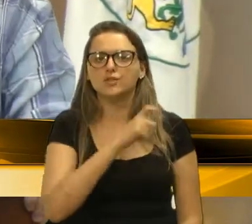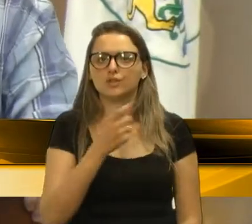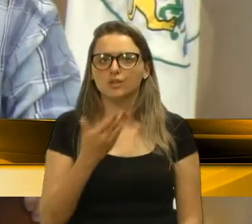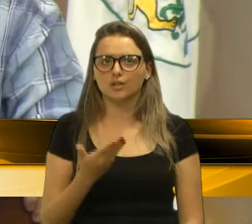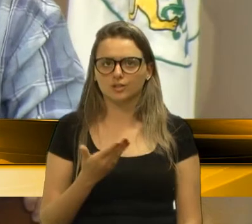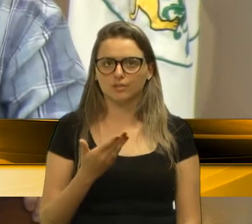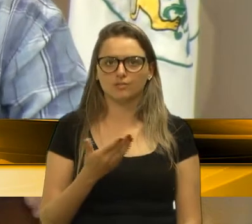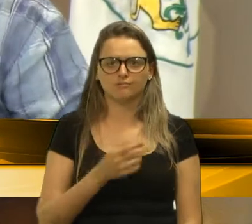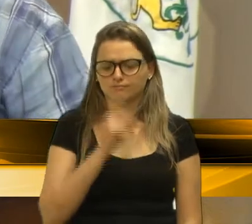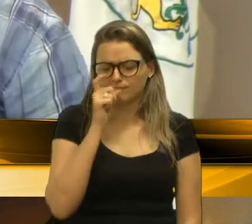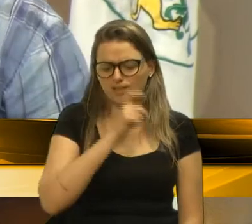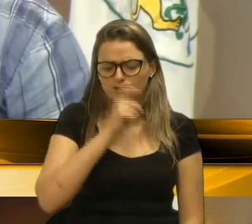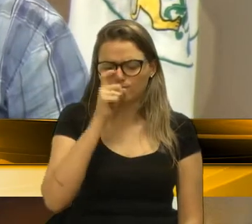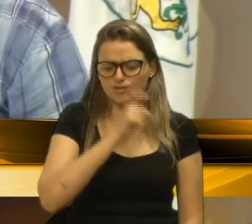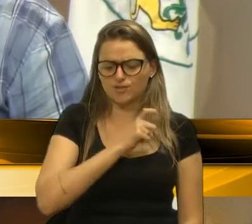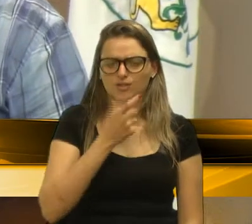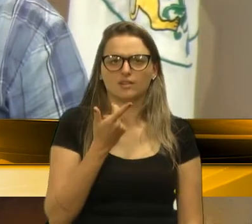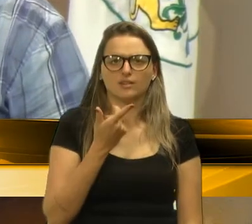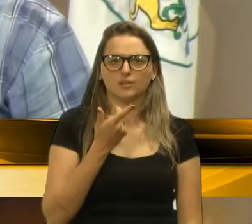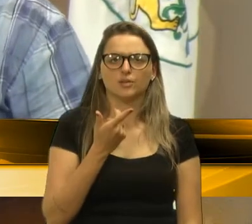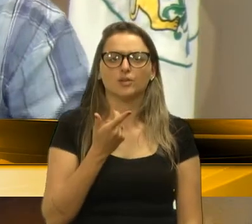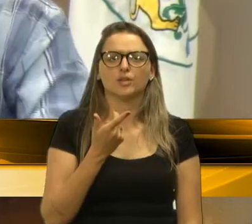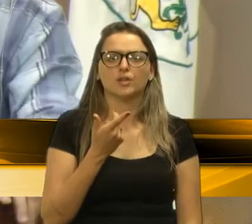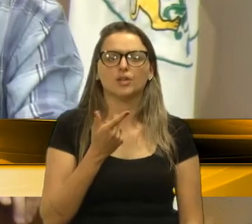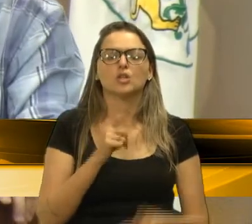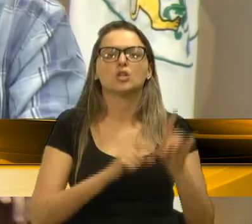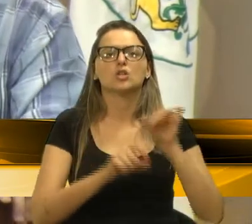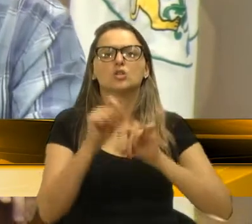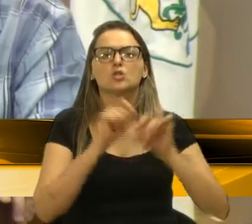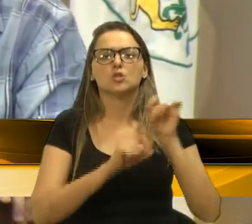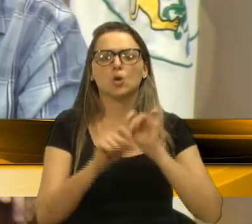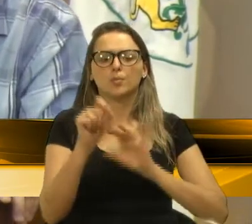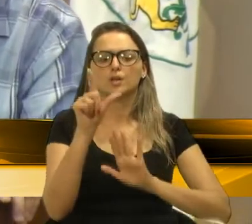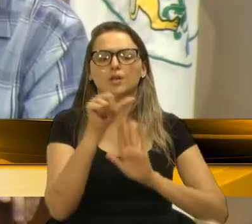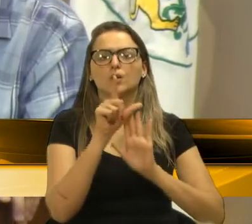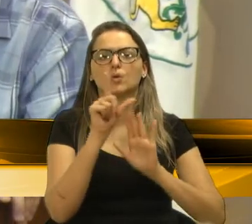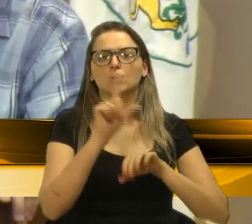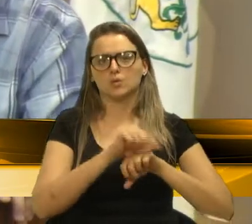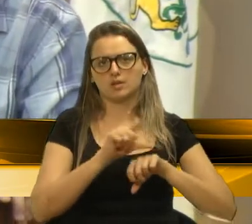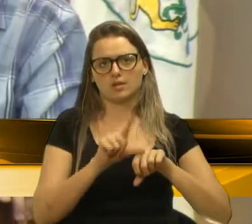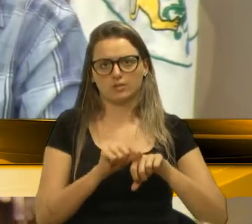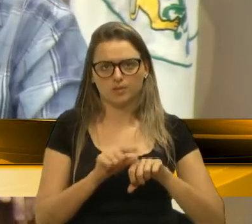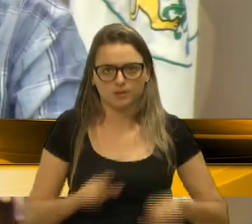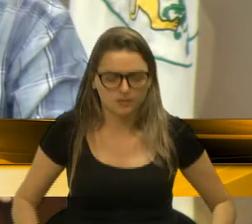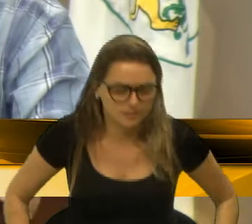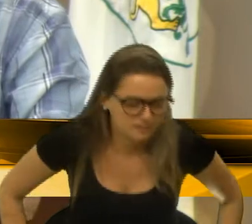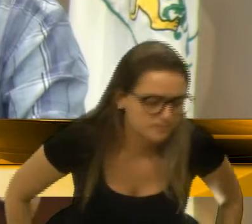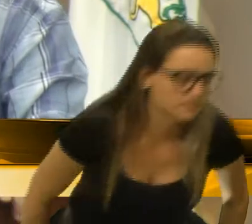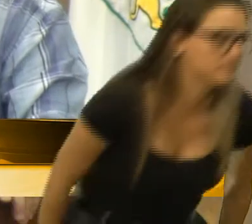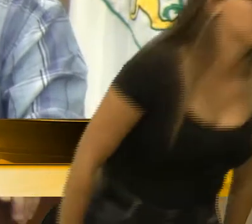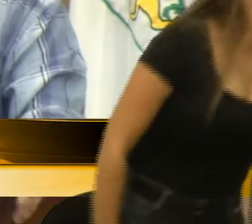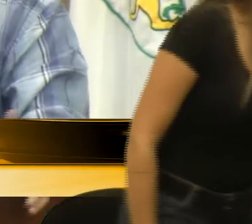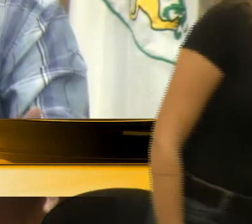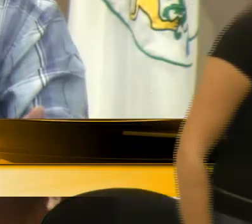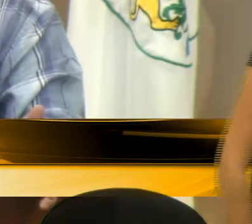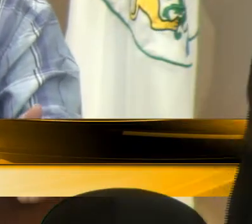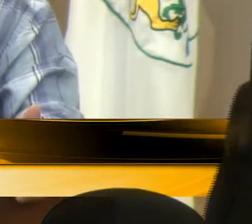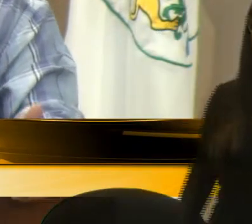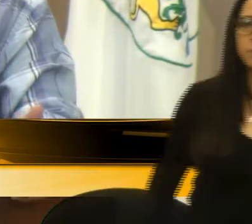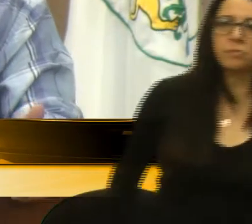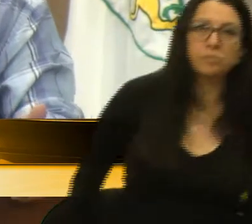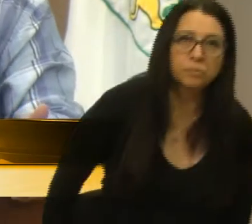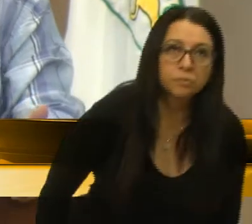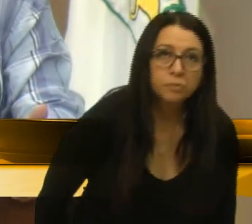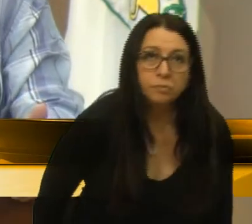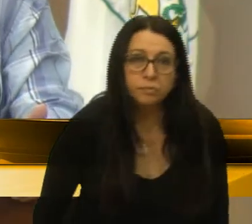mentindo vergonhosamente nessa canazaro nas argumentações a questão do zoneamento nós não alteramos o